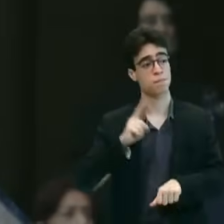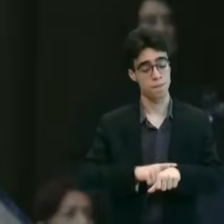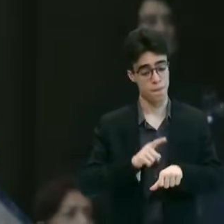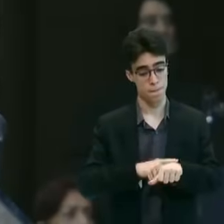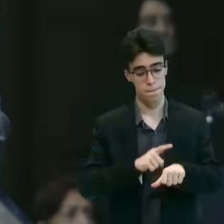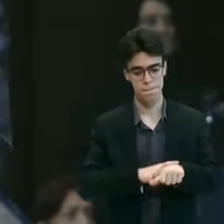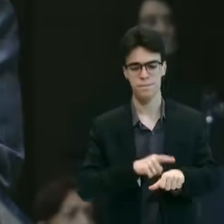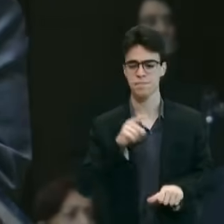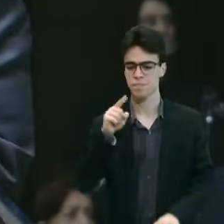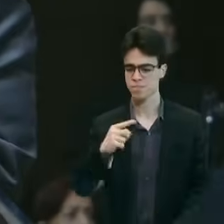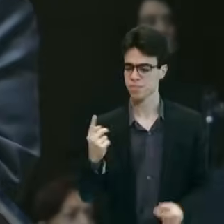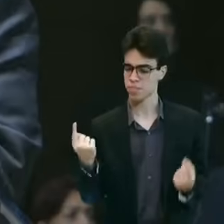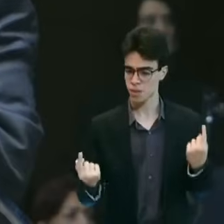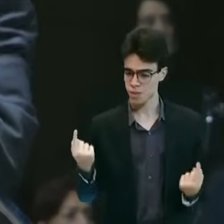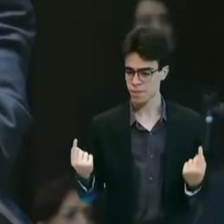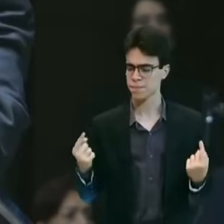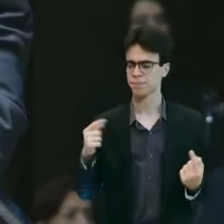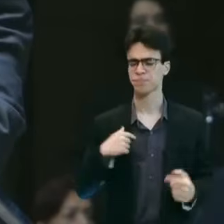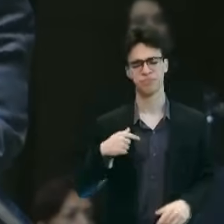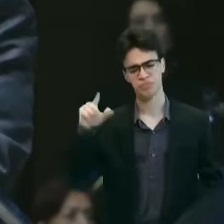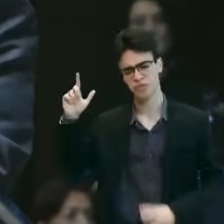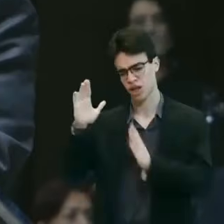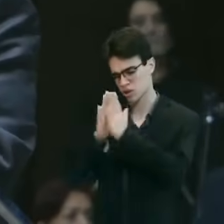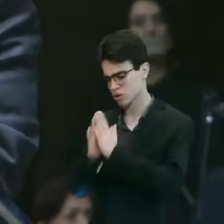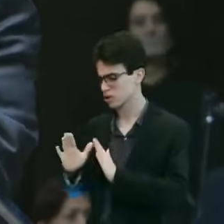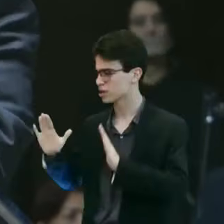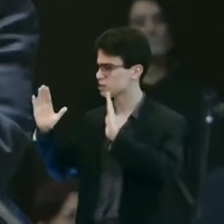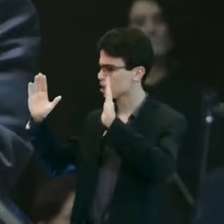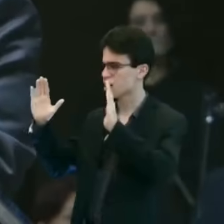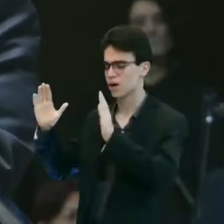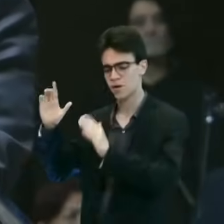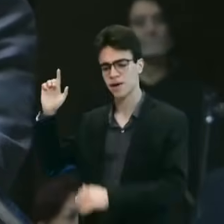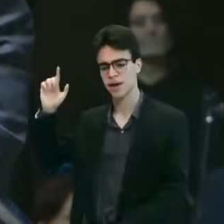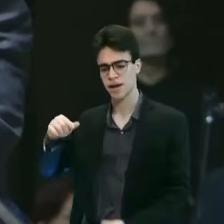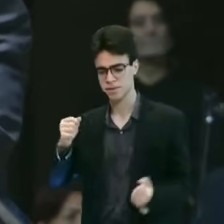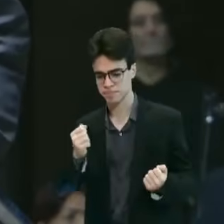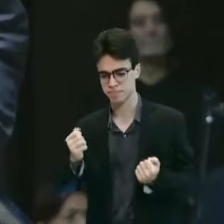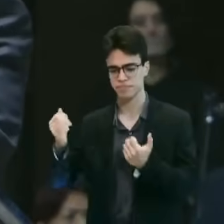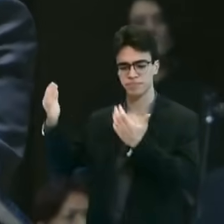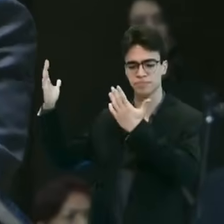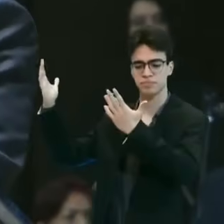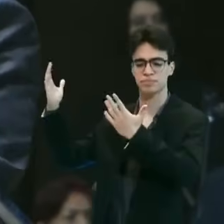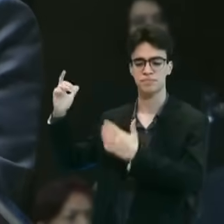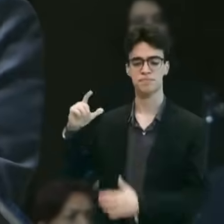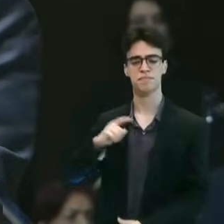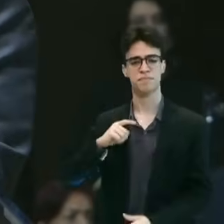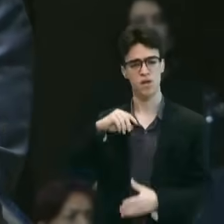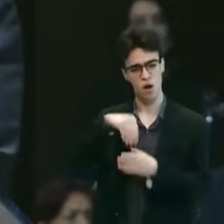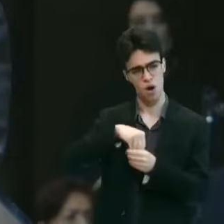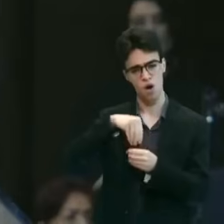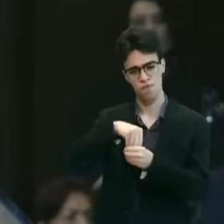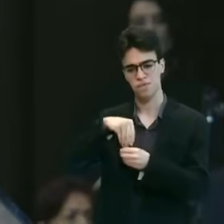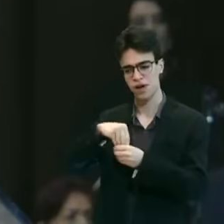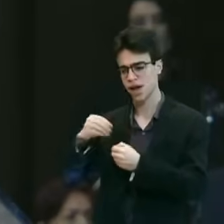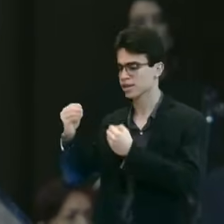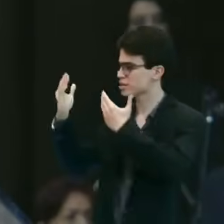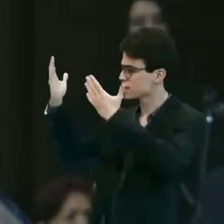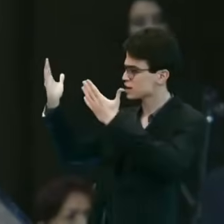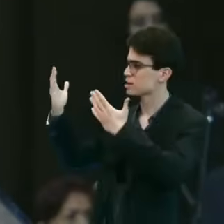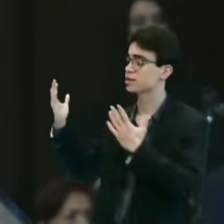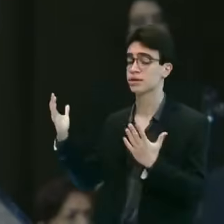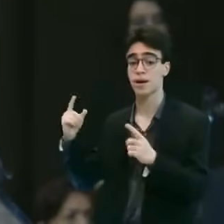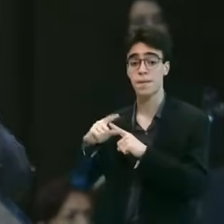adoração, onde os irmãos vão lá servir ao Senhor, adorar ao Senhor, colocar suas ofertas,